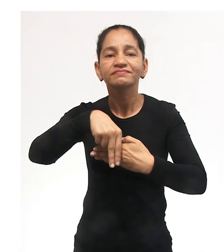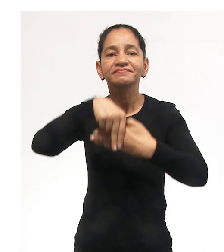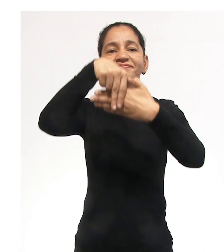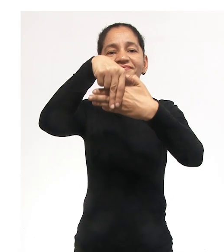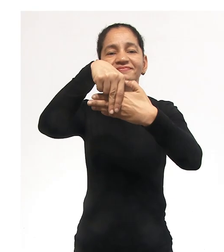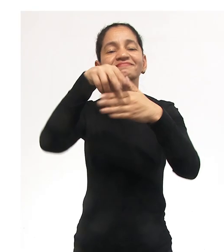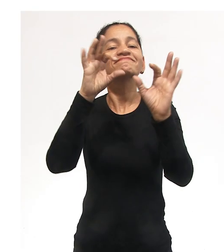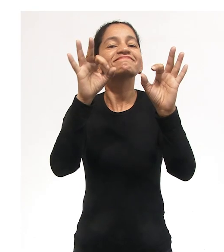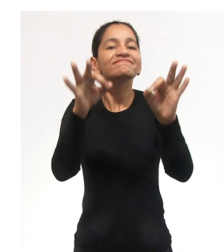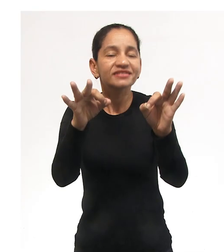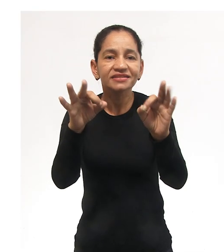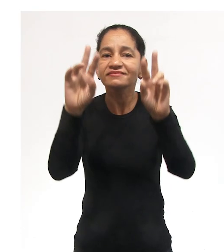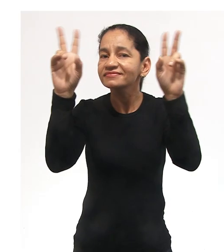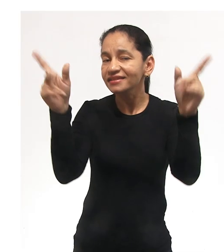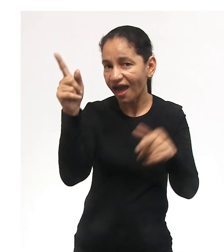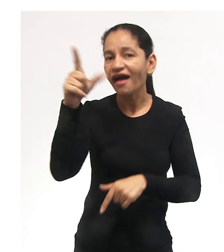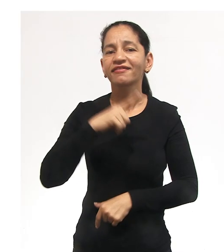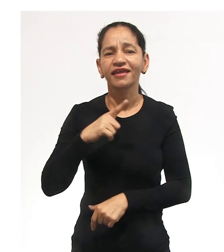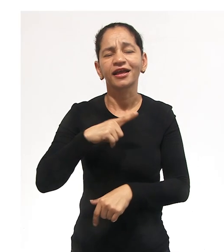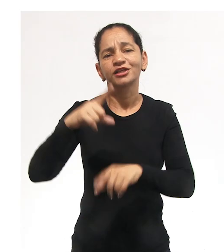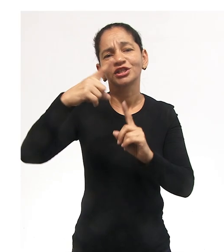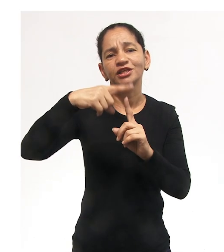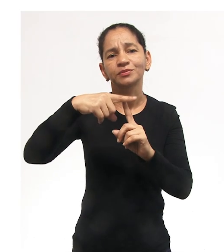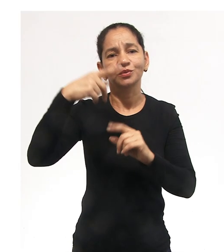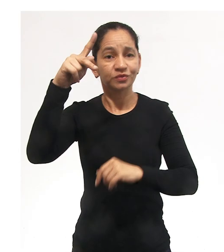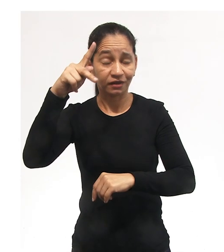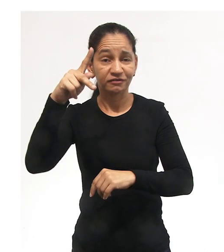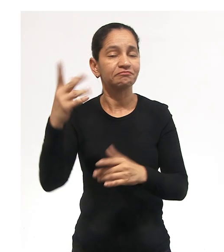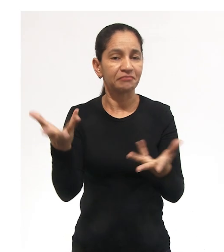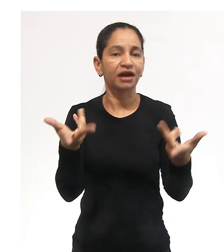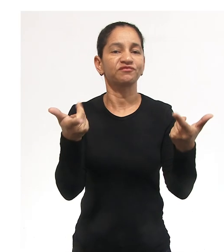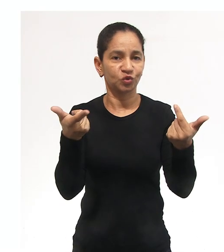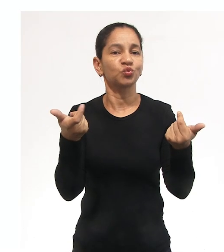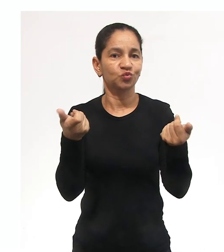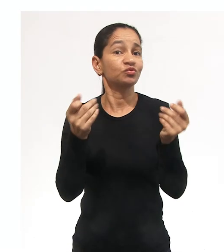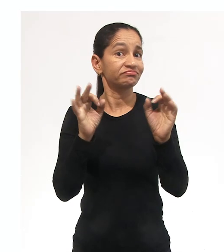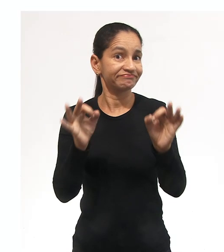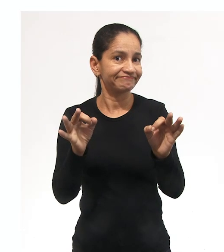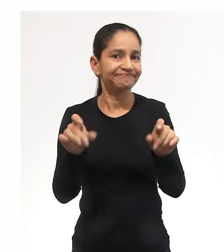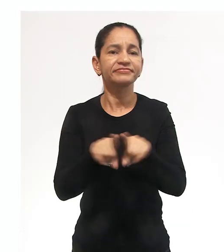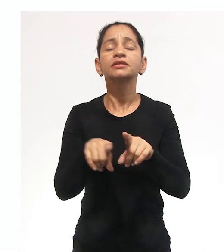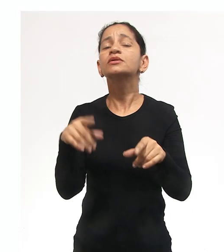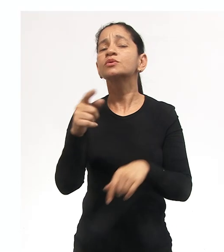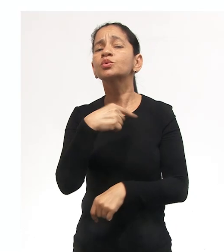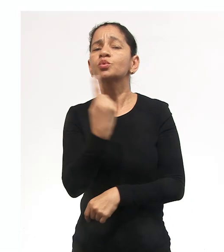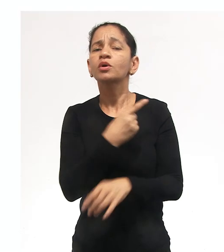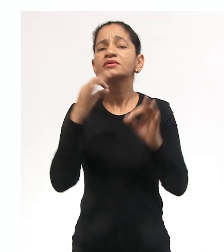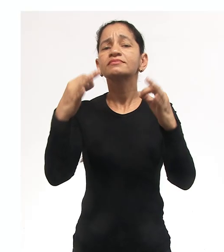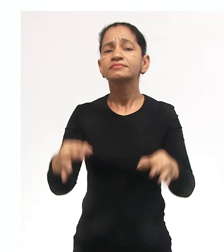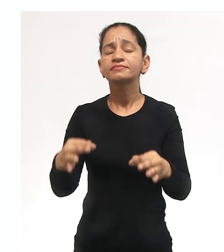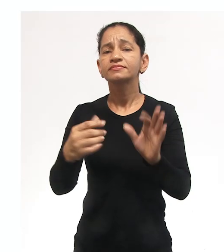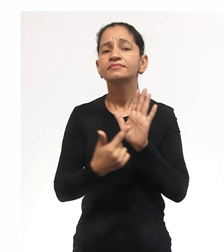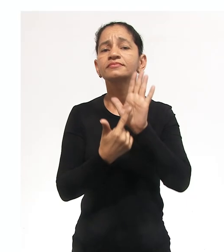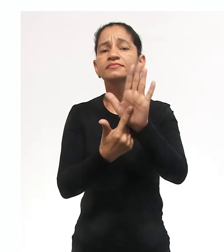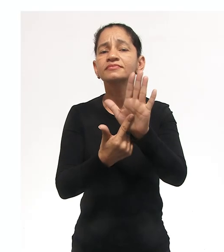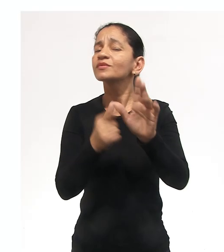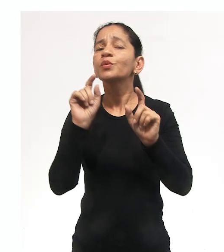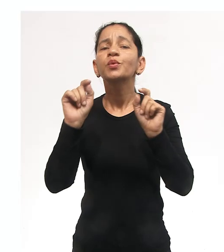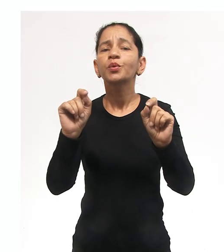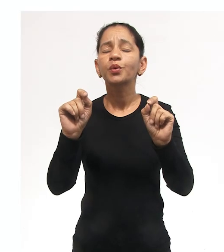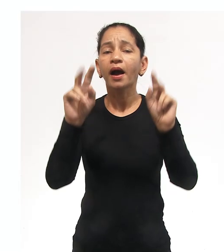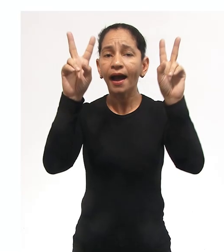não vamos perder esses encontros síncronos que vão ser muito ricos. Agora, as nossas aulas.